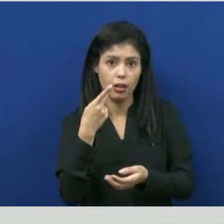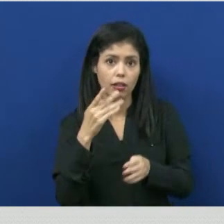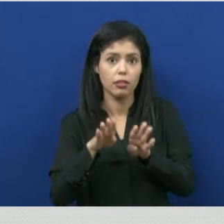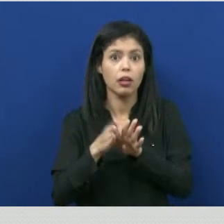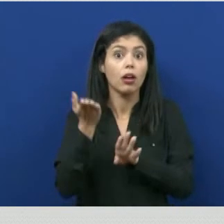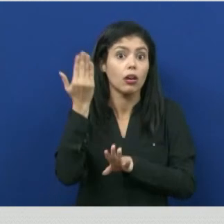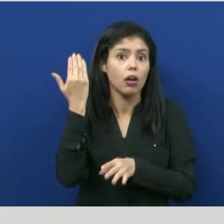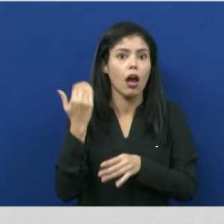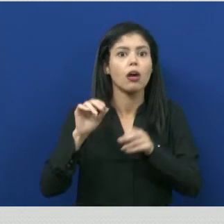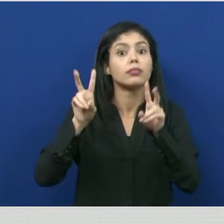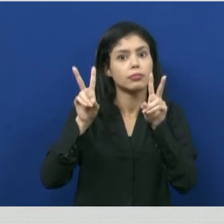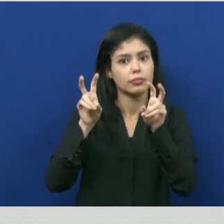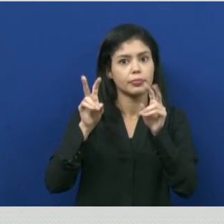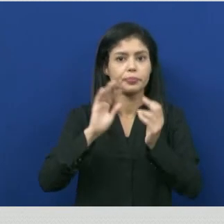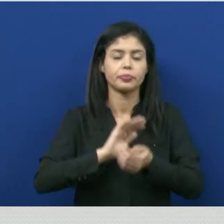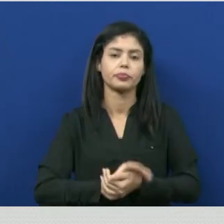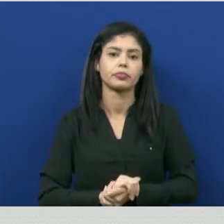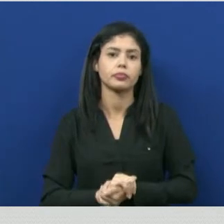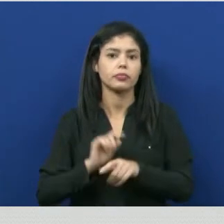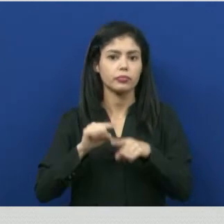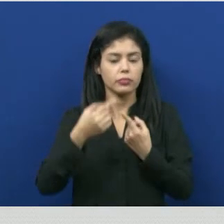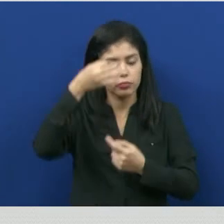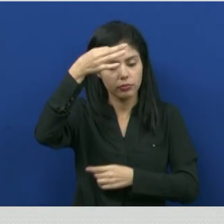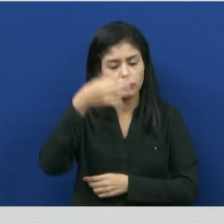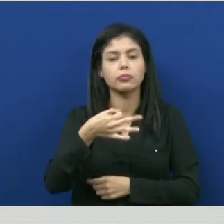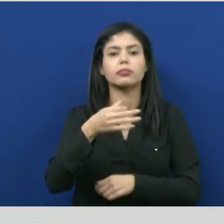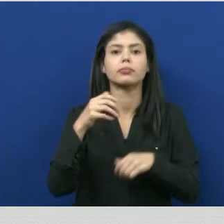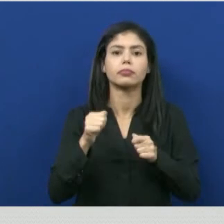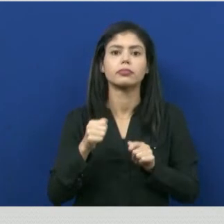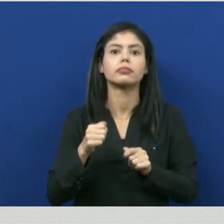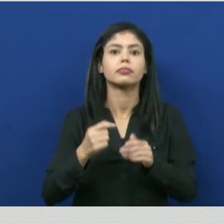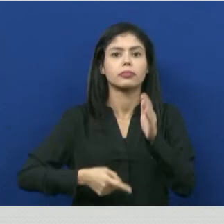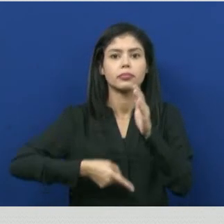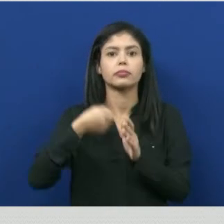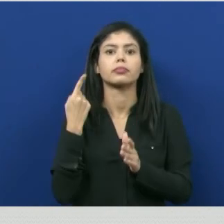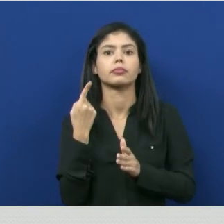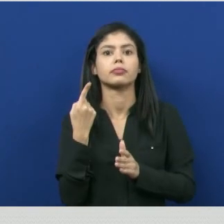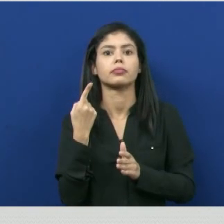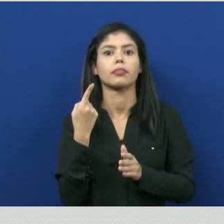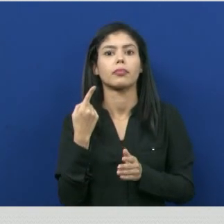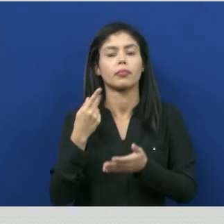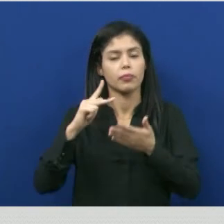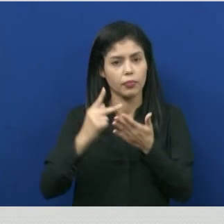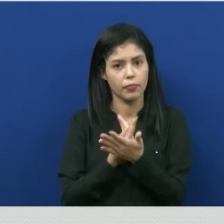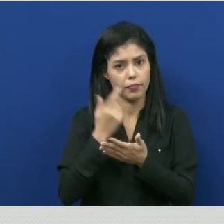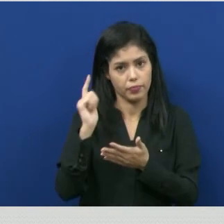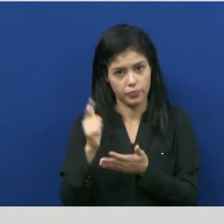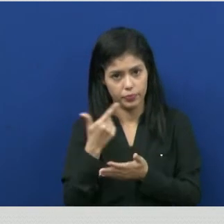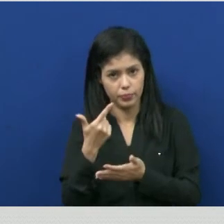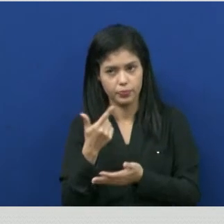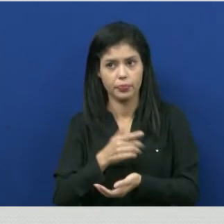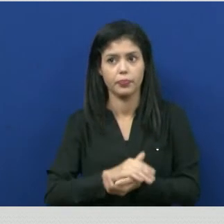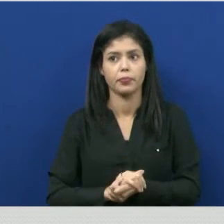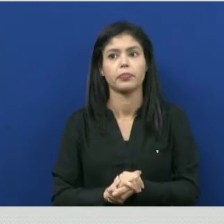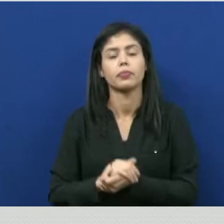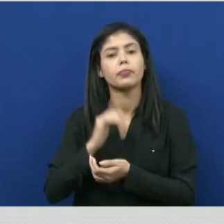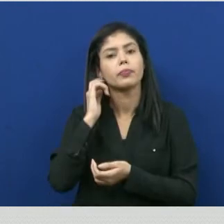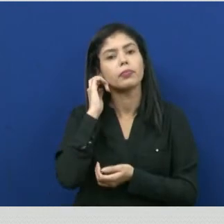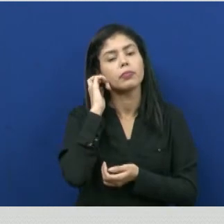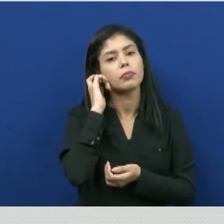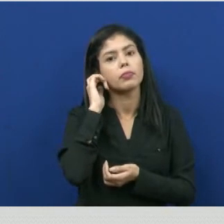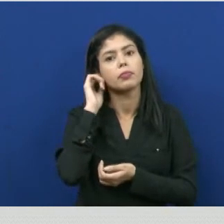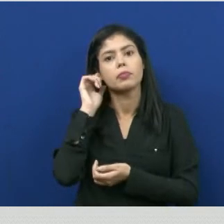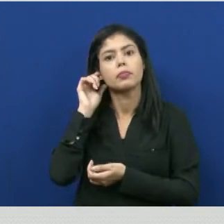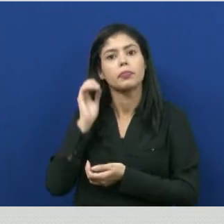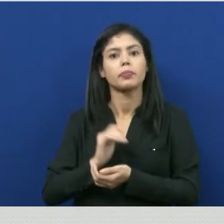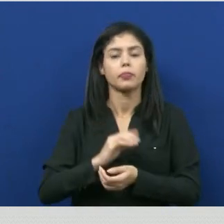o conceito. Só que para a gente ter certeza, a gente precisa primeiro eliminar as demais alternativas. A letra D, por